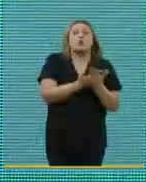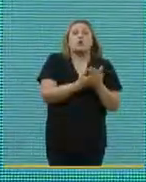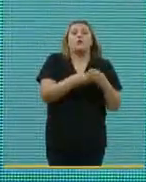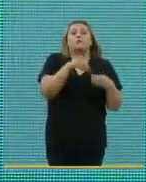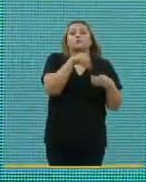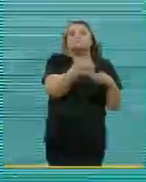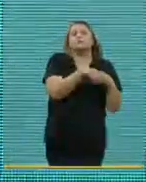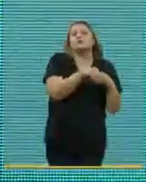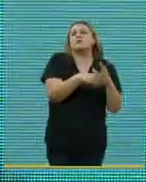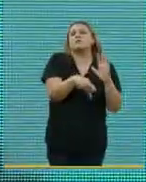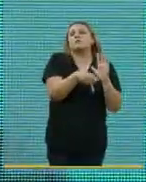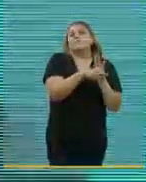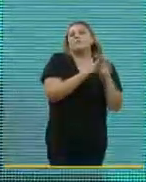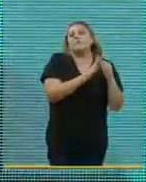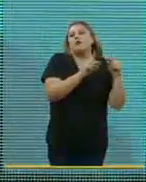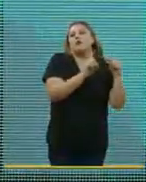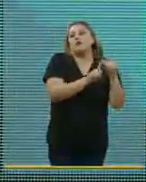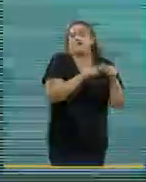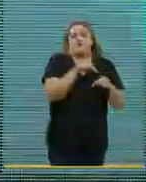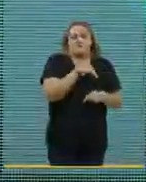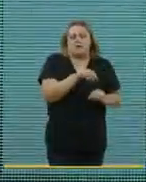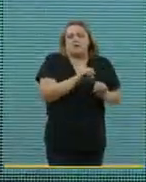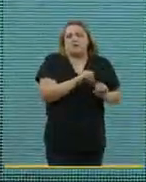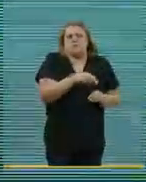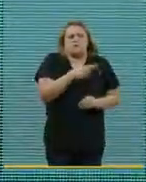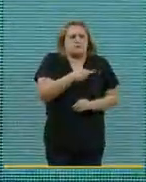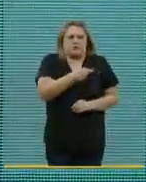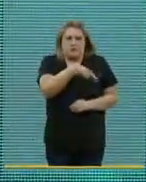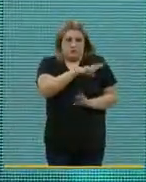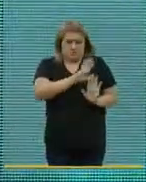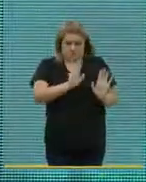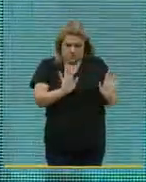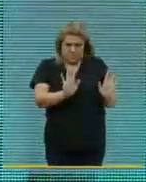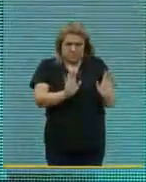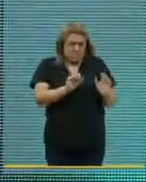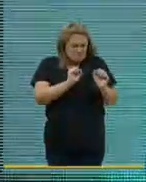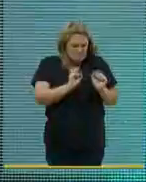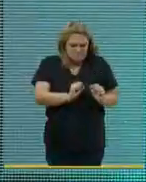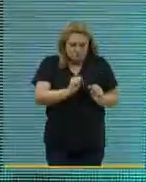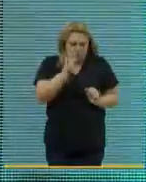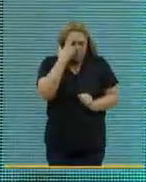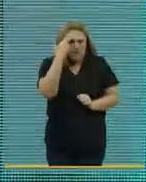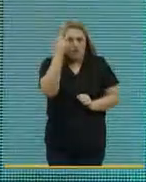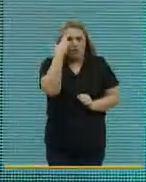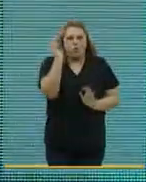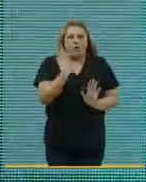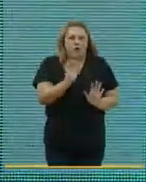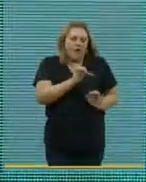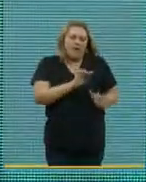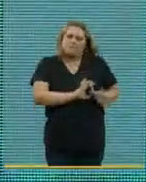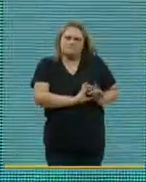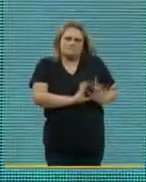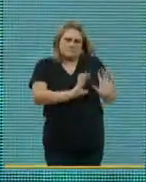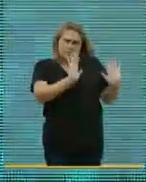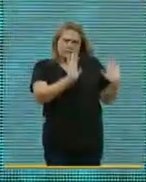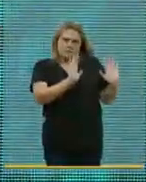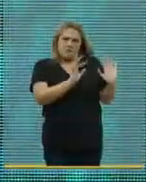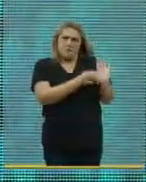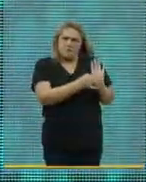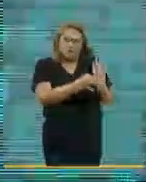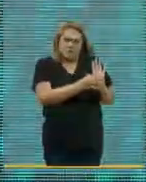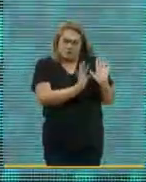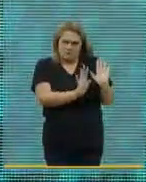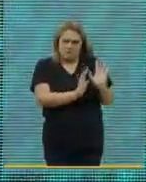e também dentro do princípio da liberdade dentro do princípio da liberdade de opinião